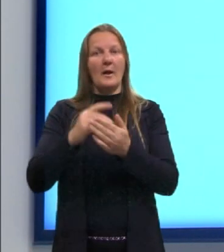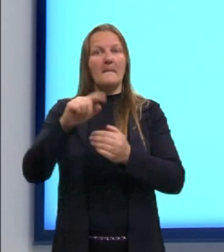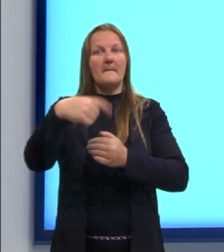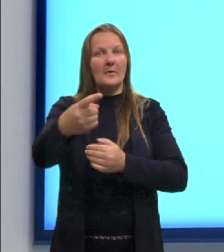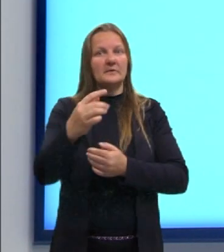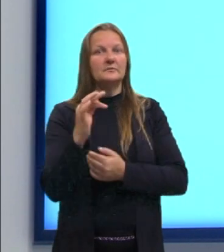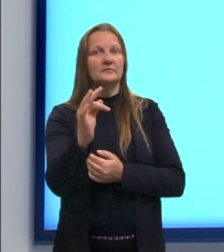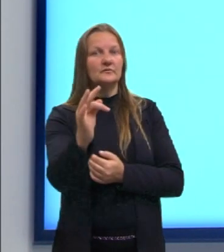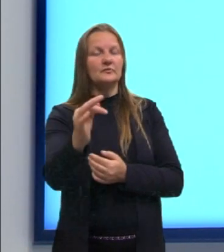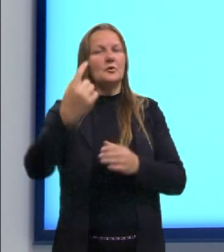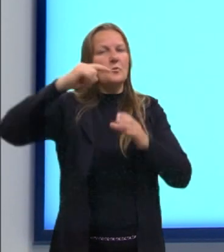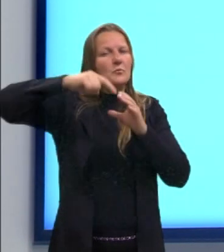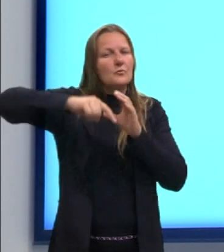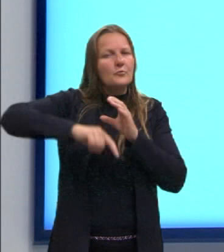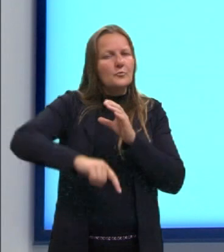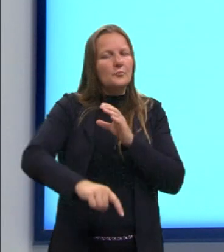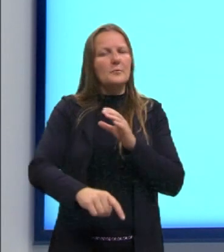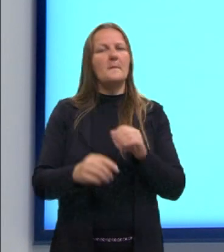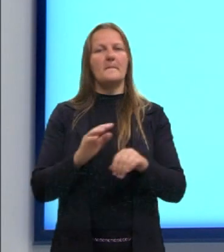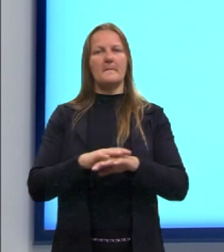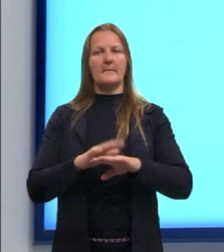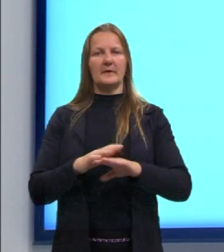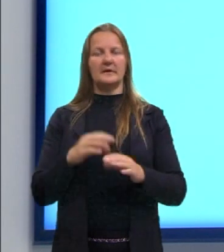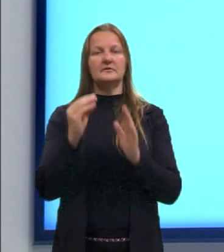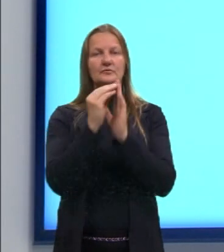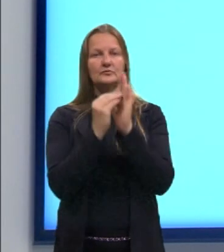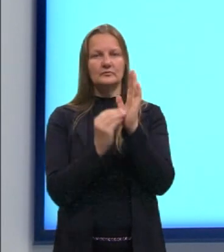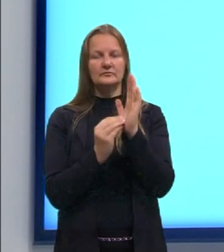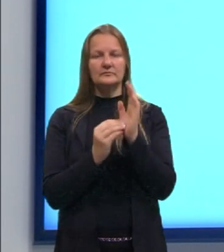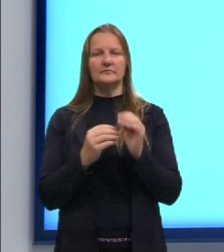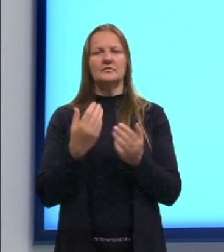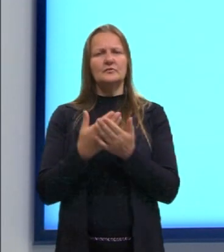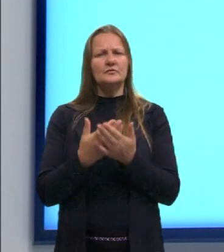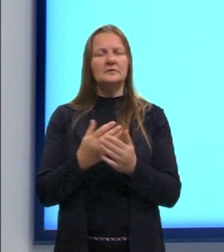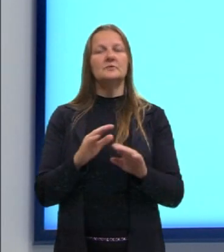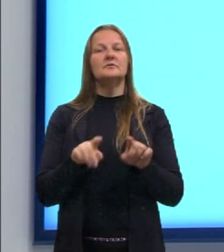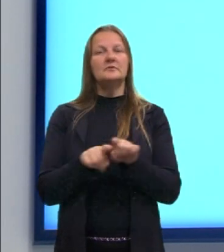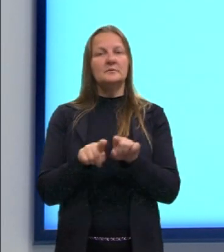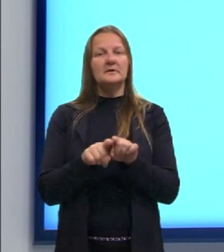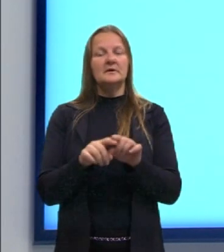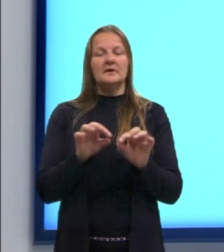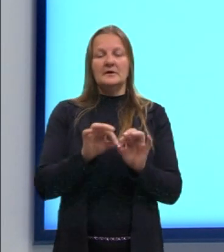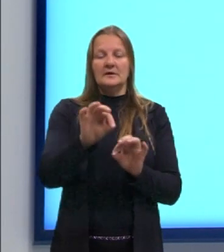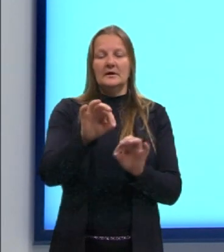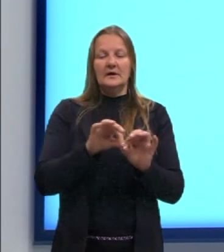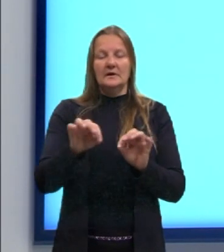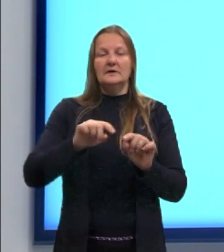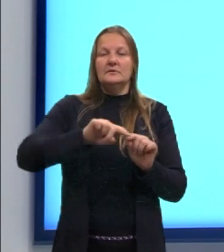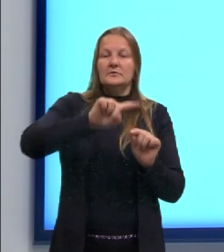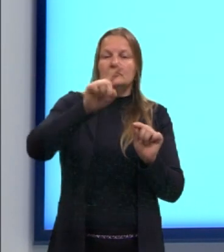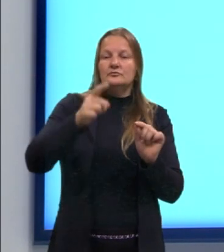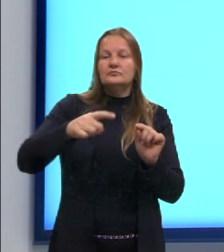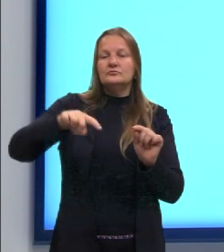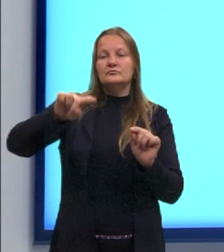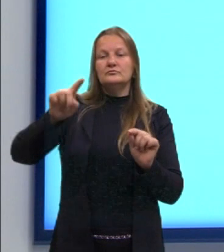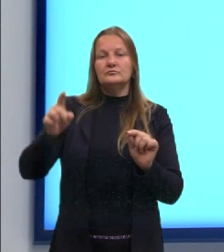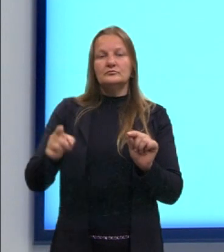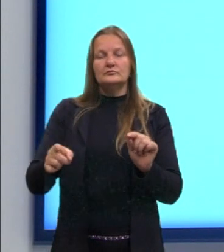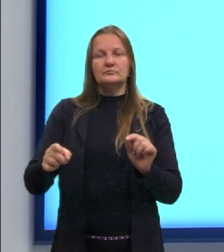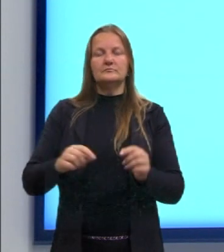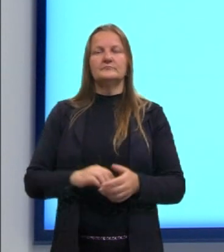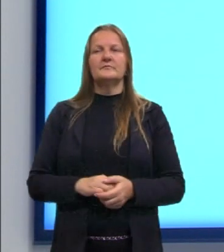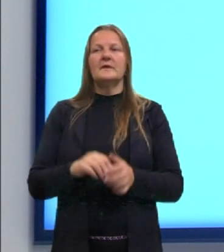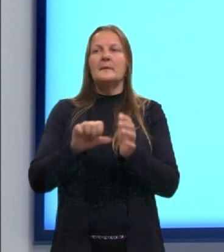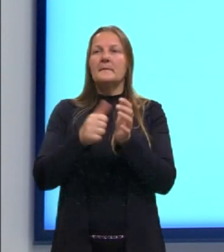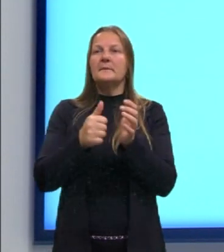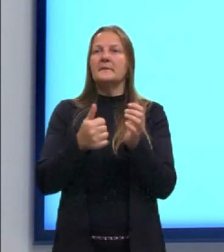vamos aprofundando um pouco esse conteúdo, estudando, inclusive, as retas e as curvas. A